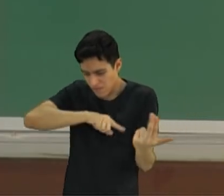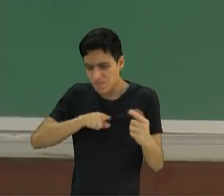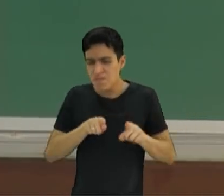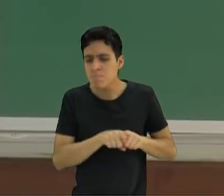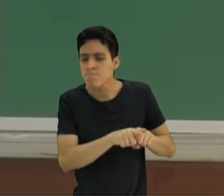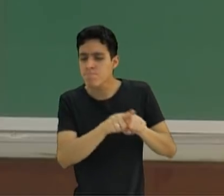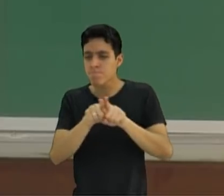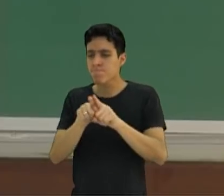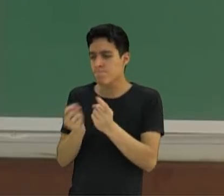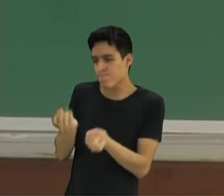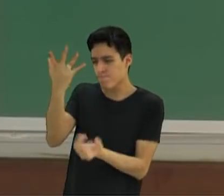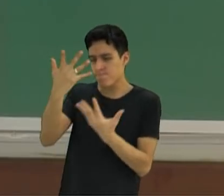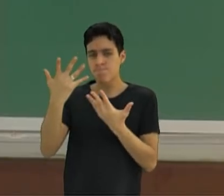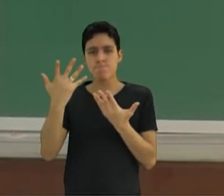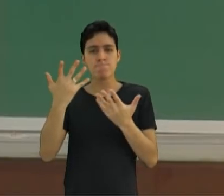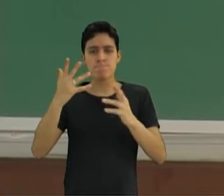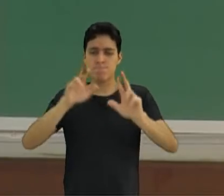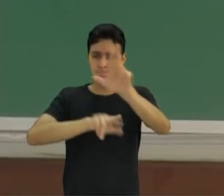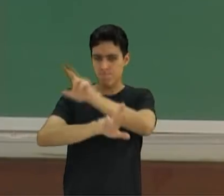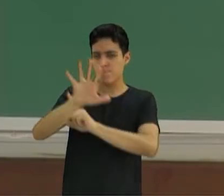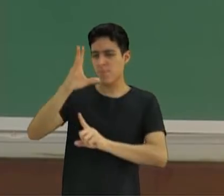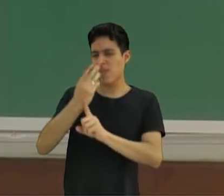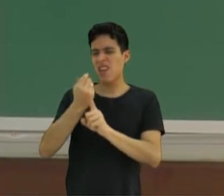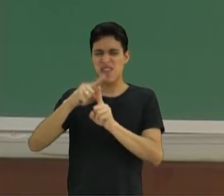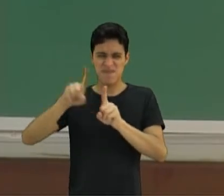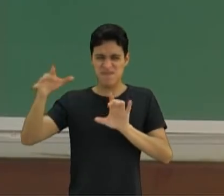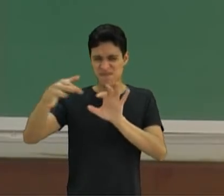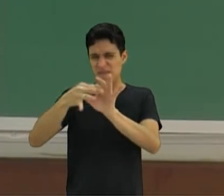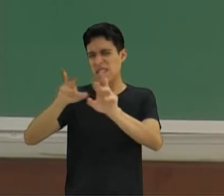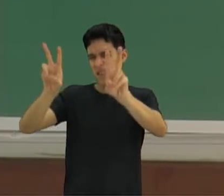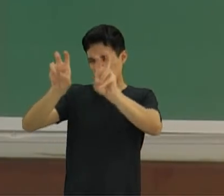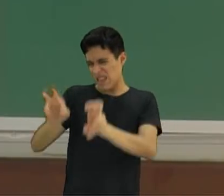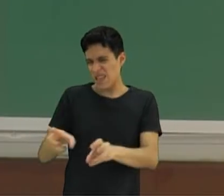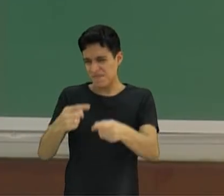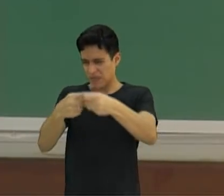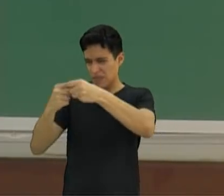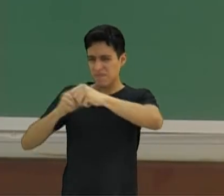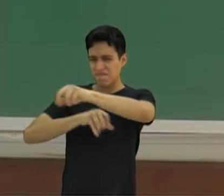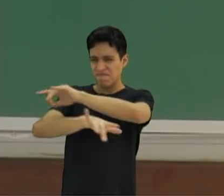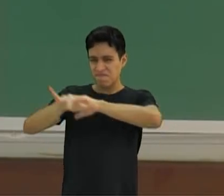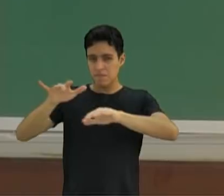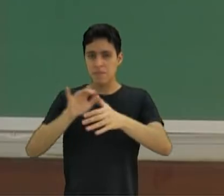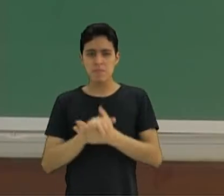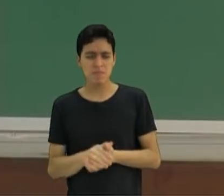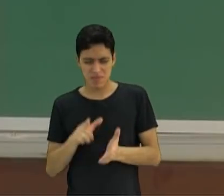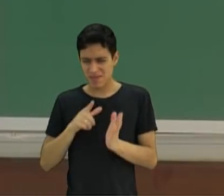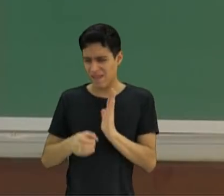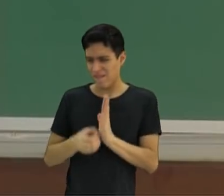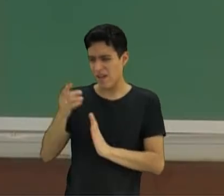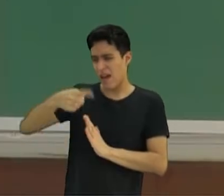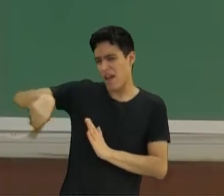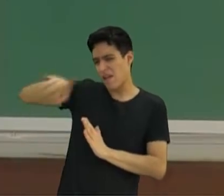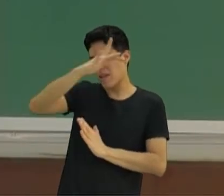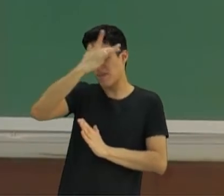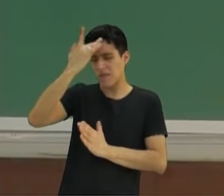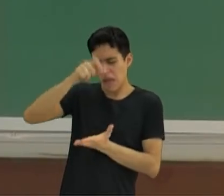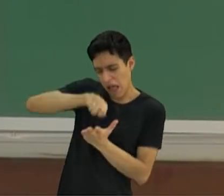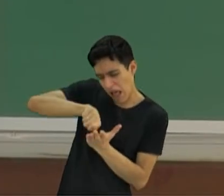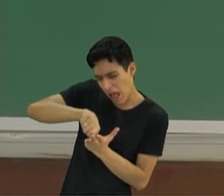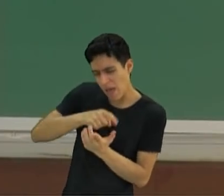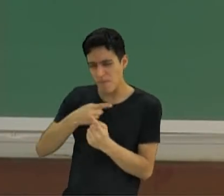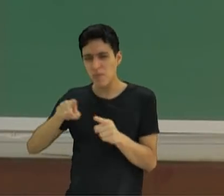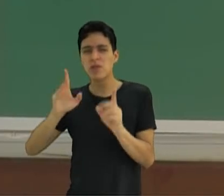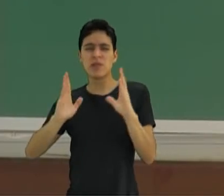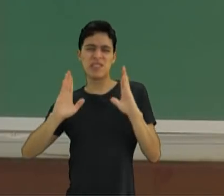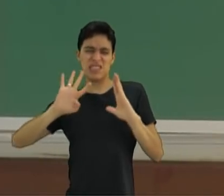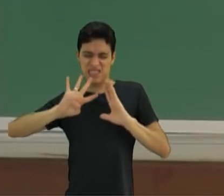tem outras questões nesse momento, tem vários artistas que produziram algumas músicas nessa quarentena, né? Com